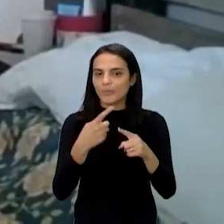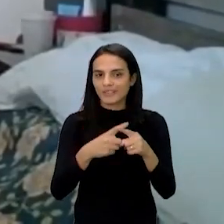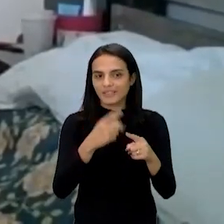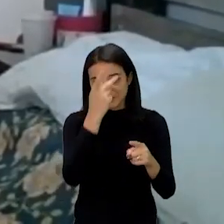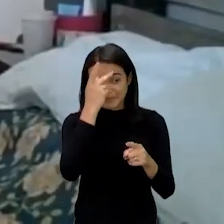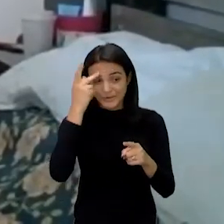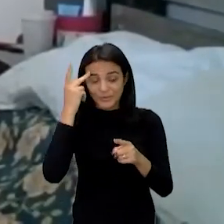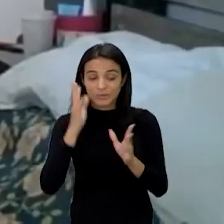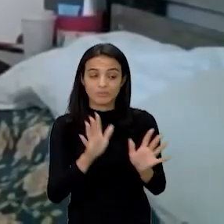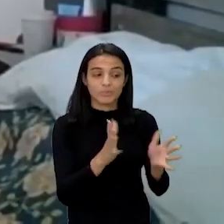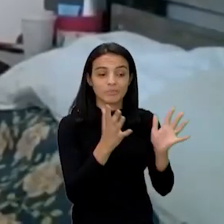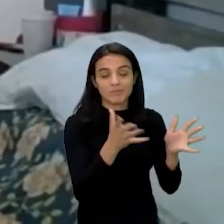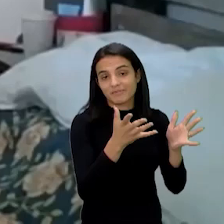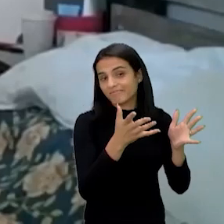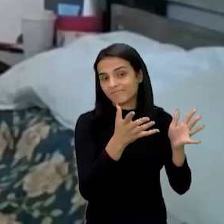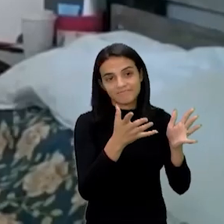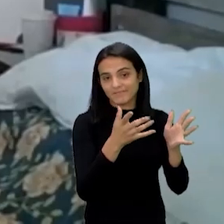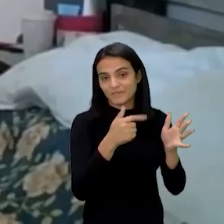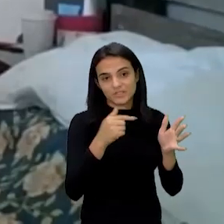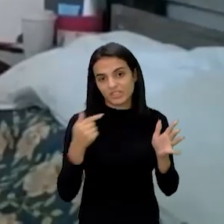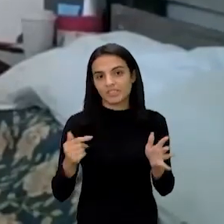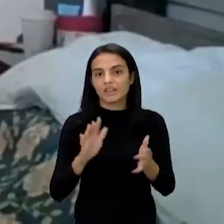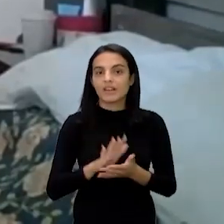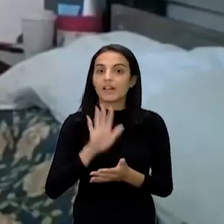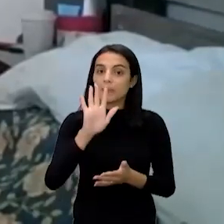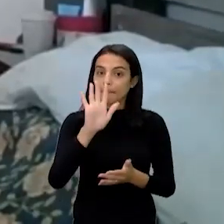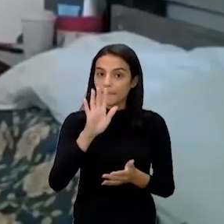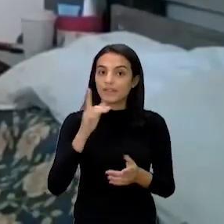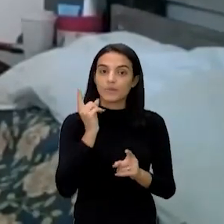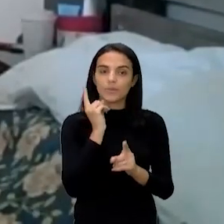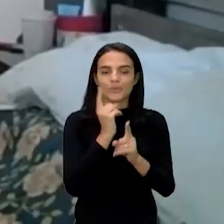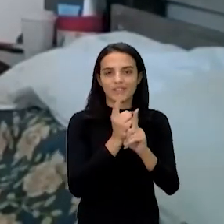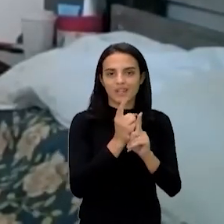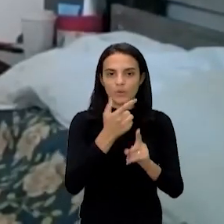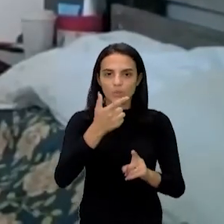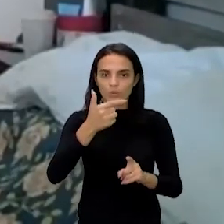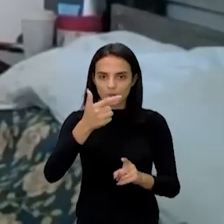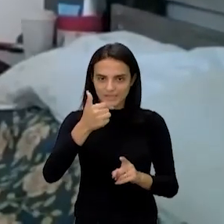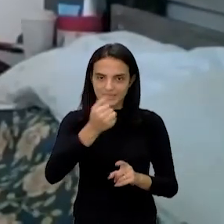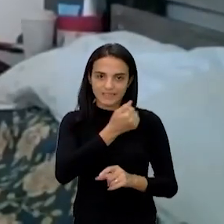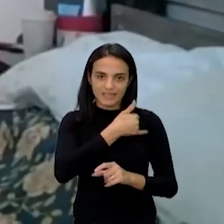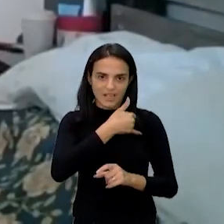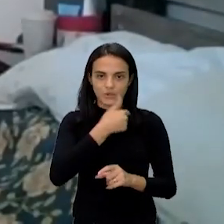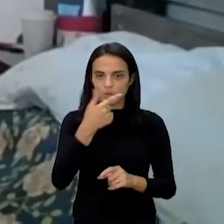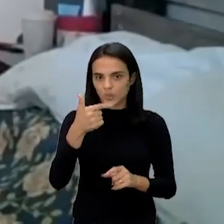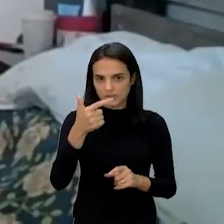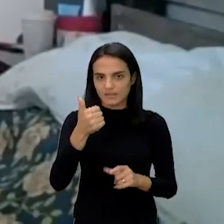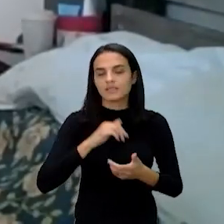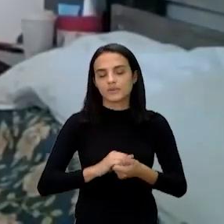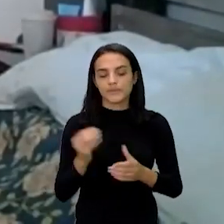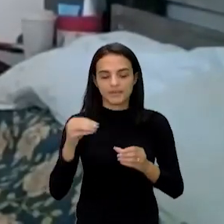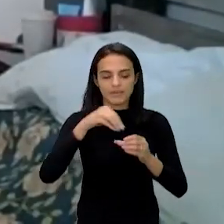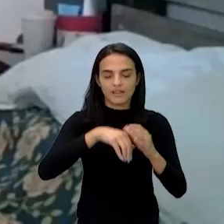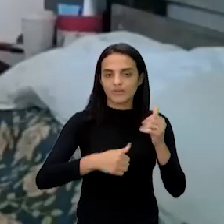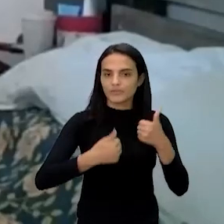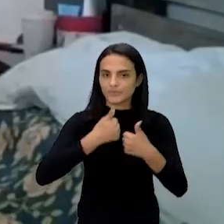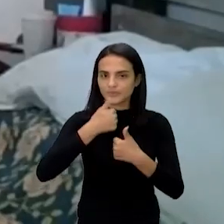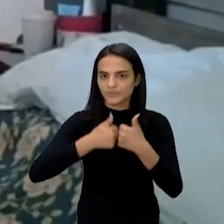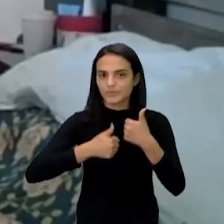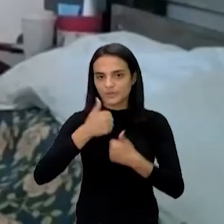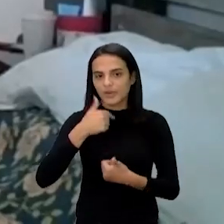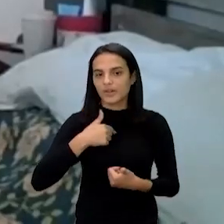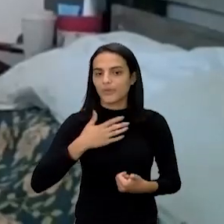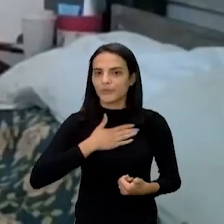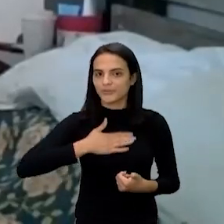descoberto aos 12 anos por um professor dentro do atletismo, né? Também participava muito